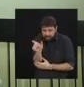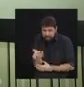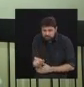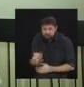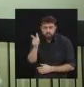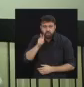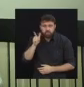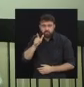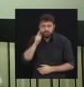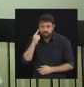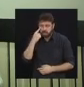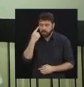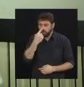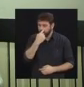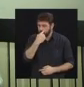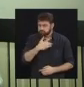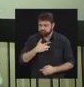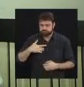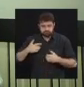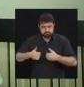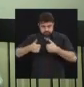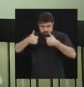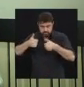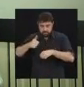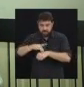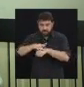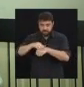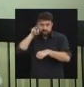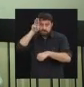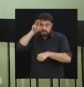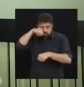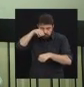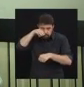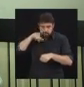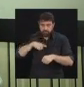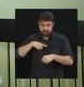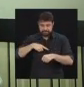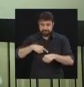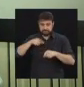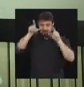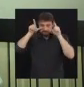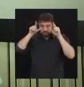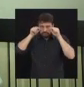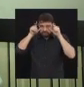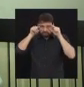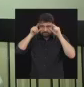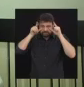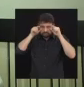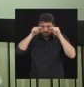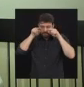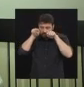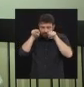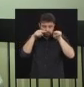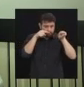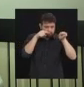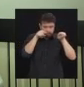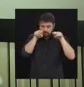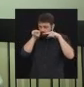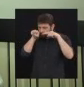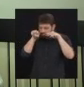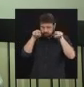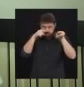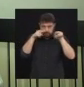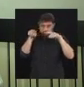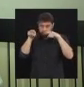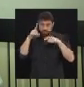saúde dos olhos, porque na síndrome de Moebius a gente tem alterações no piscar e na movimentação dos olhos, que são os